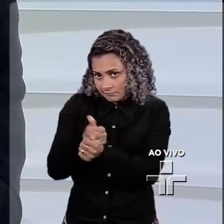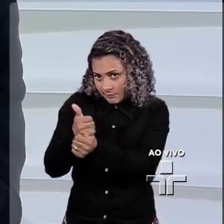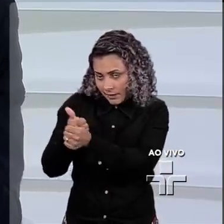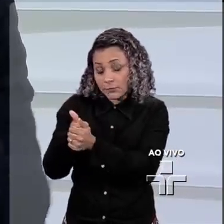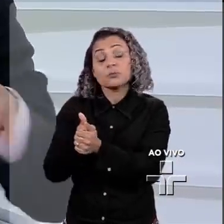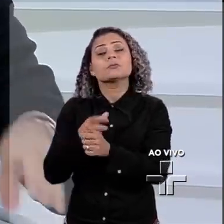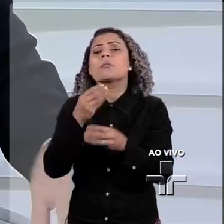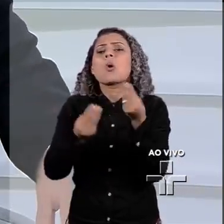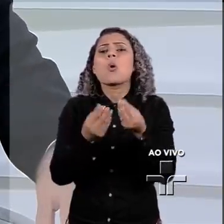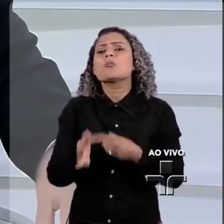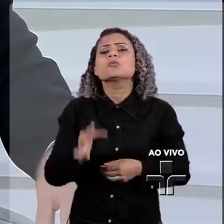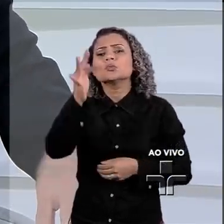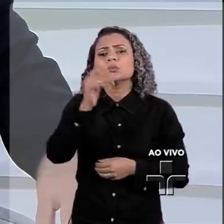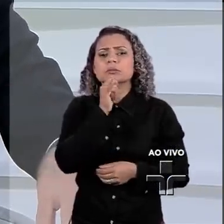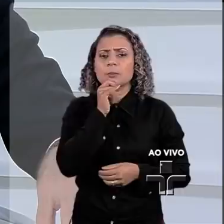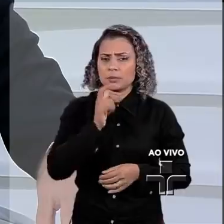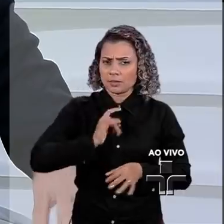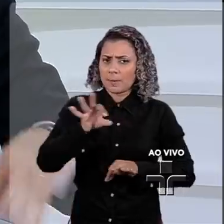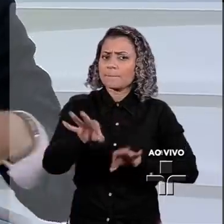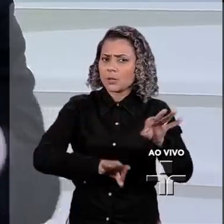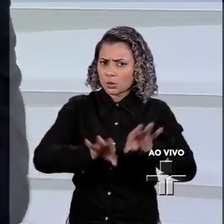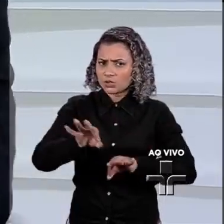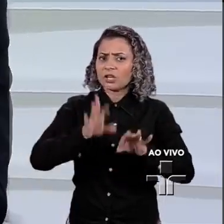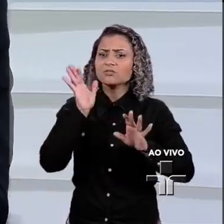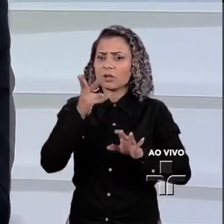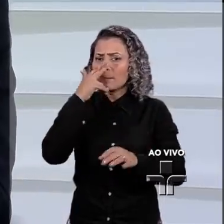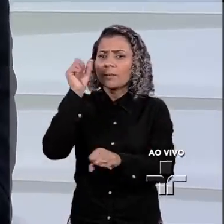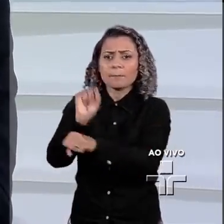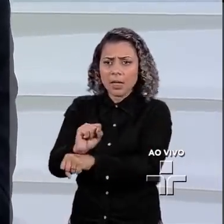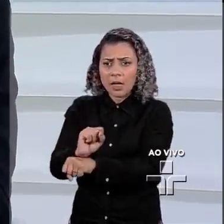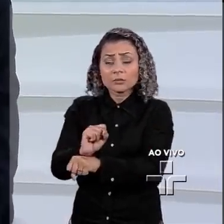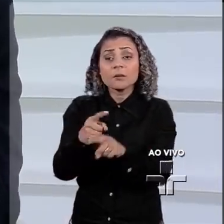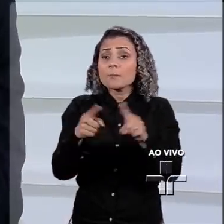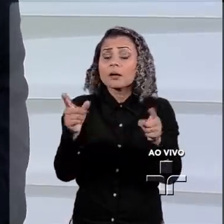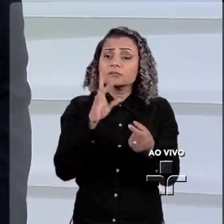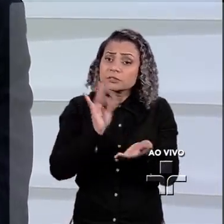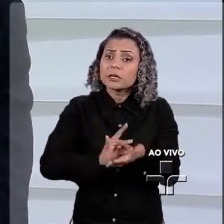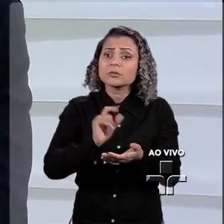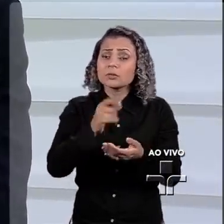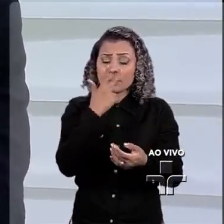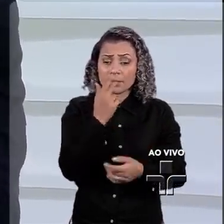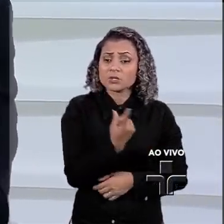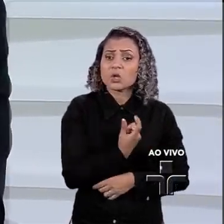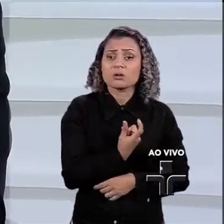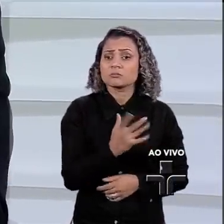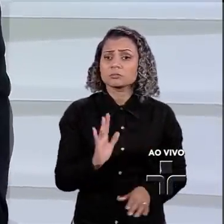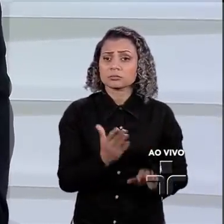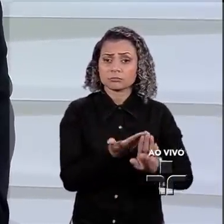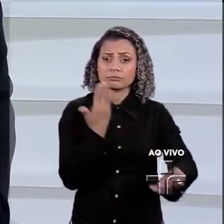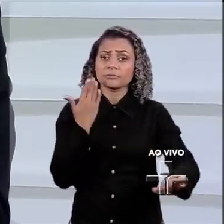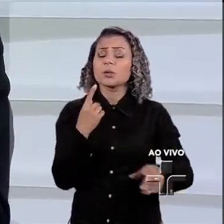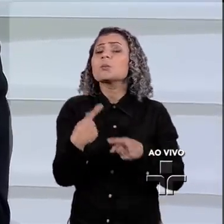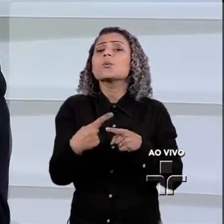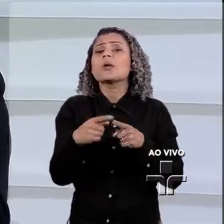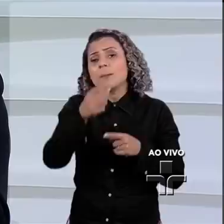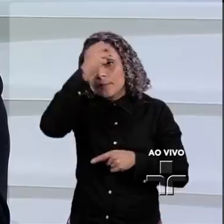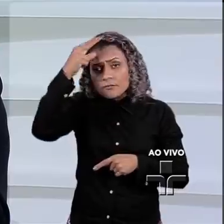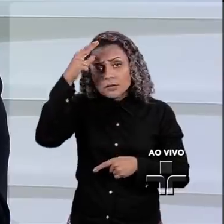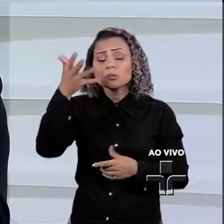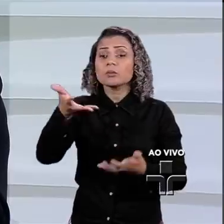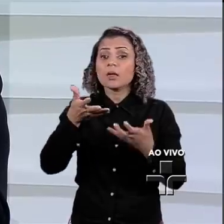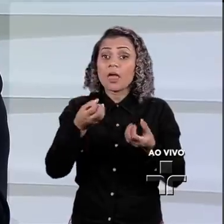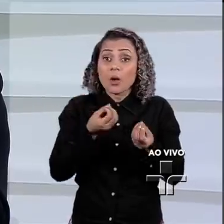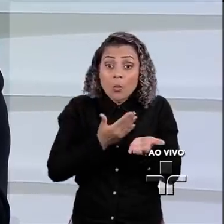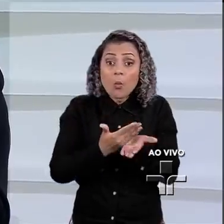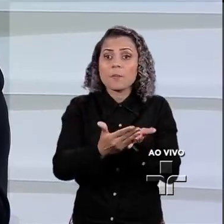vai começar a ver? Porque tem um projeto do governo do estado ali, mas que fica sozinho exatamente porque é único. Quando que a Prefeitura começa a